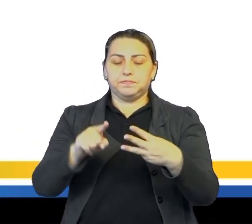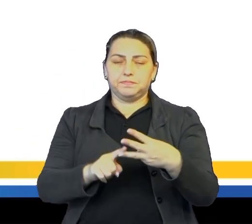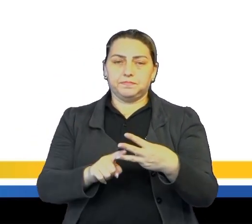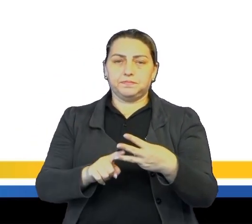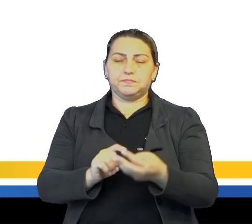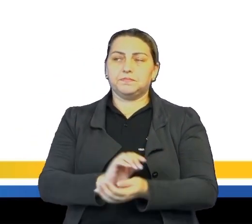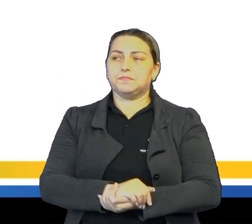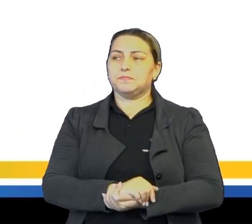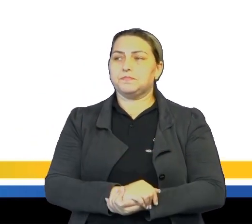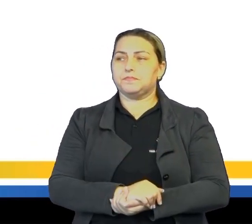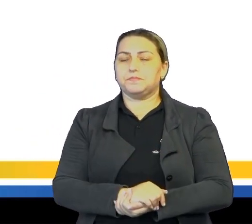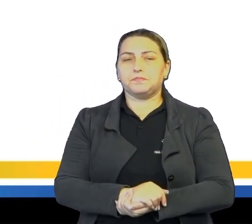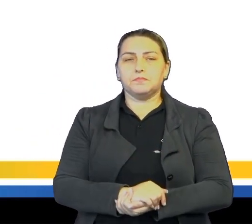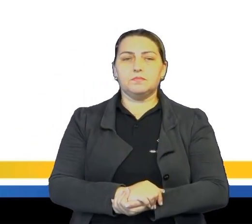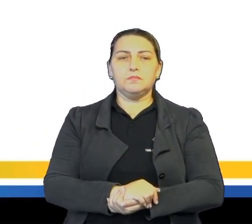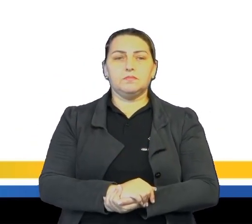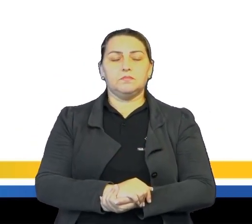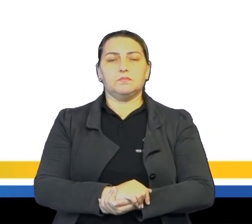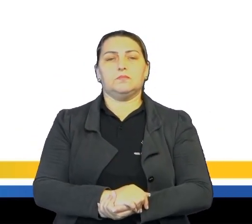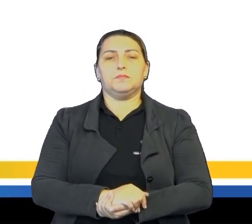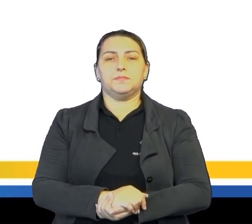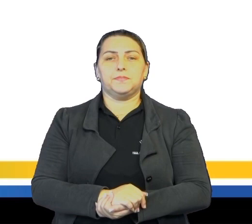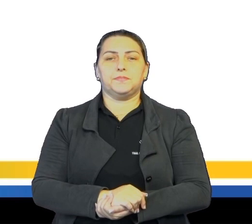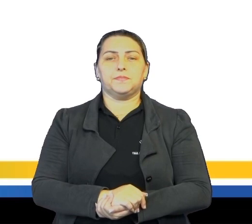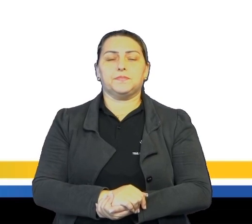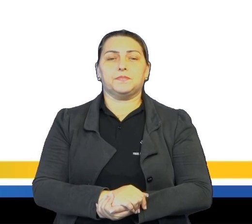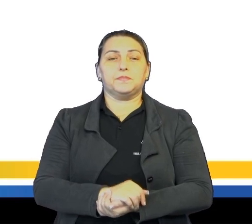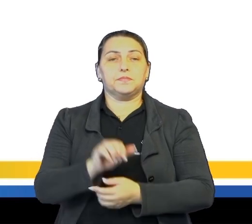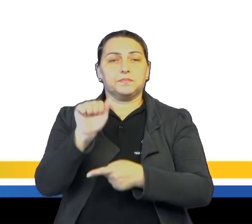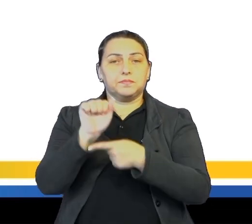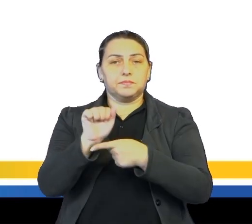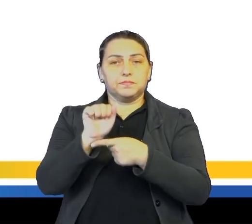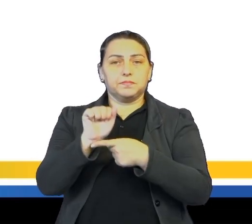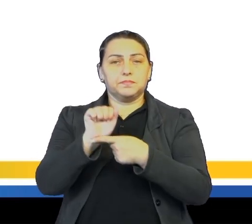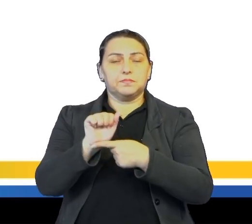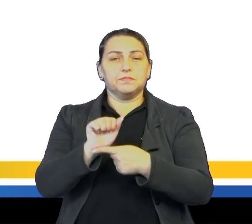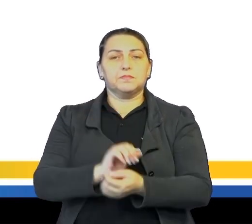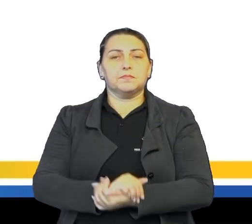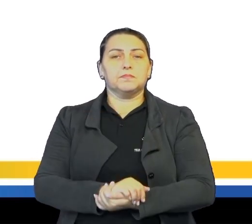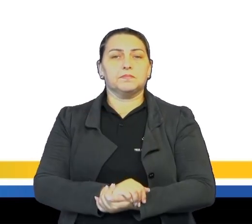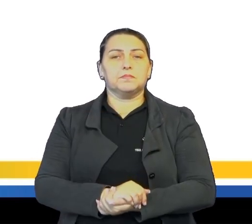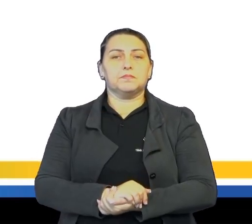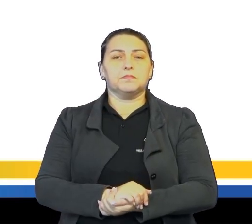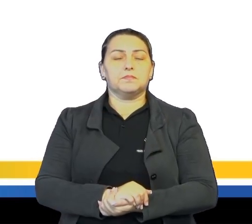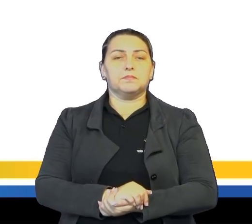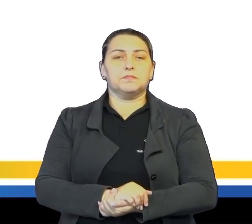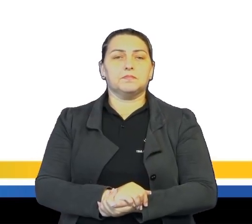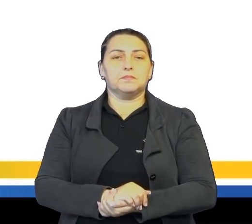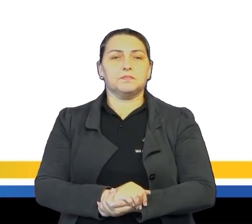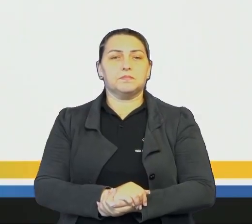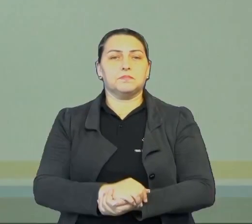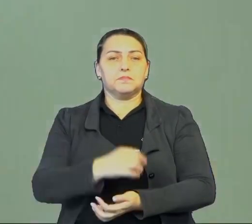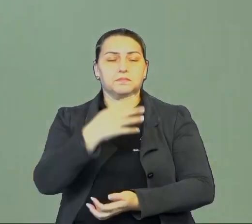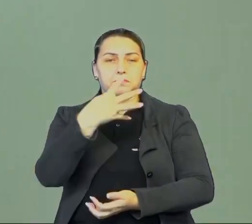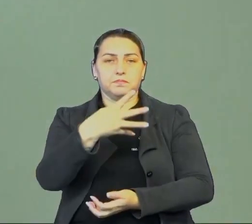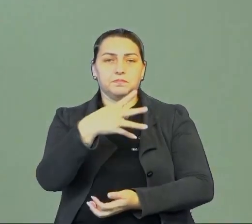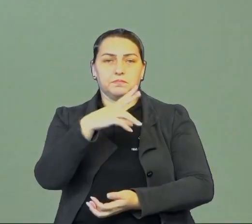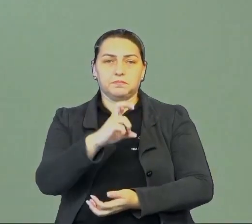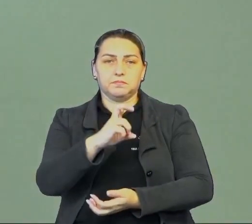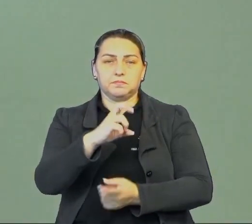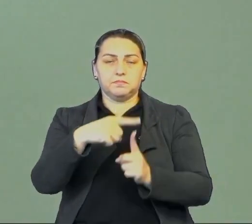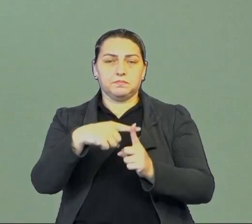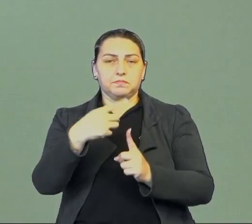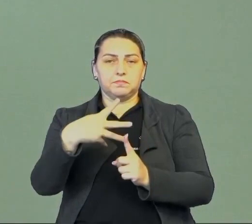das três letrinhas letra a letra B letra C a letra A Ela tá dizendo que um valor adicionado a 45